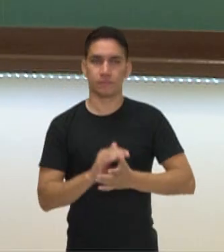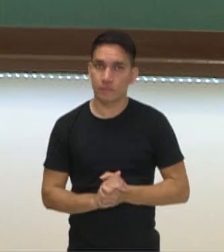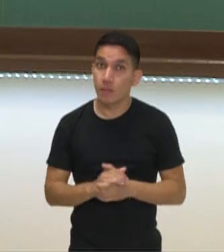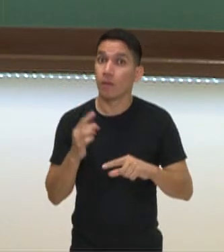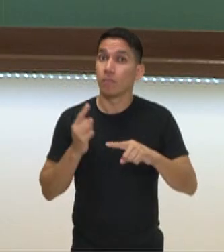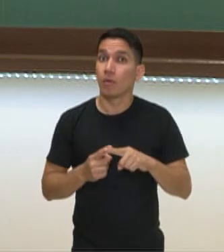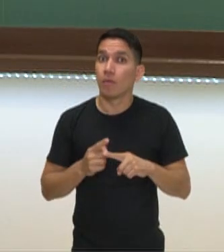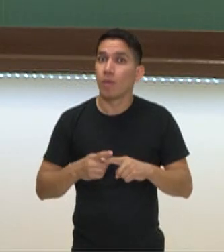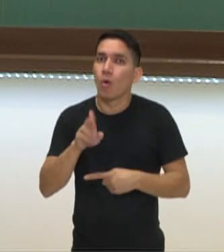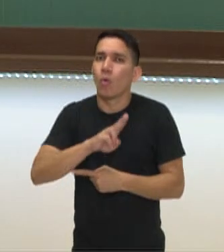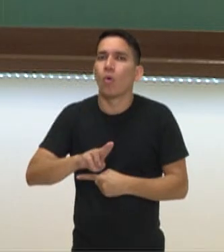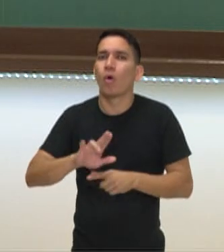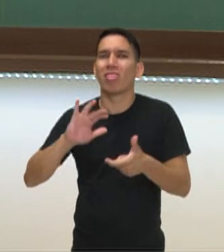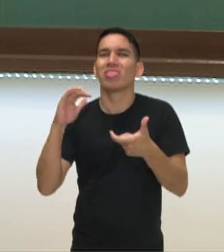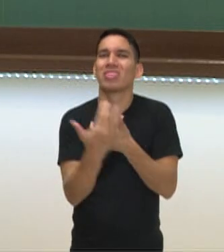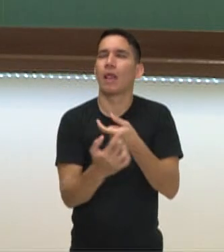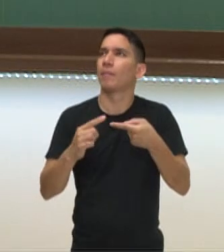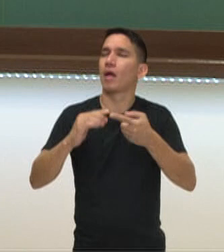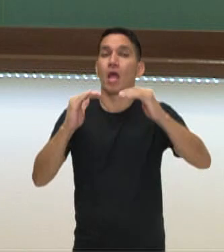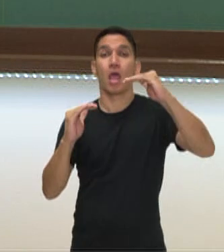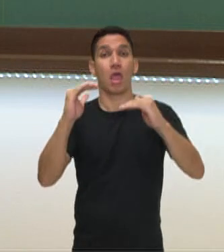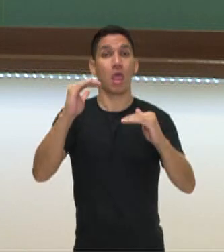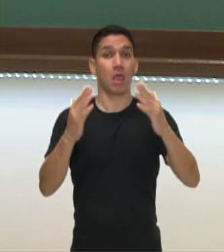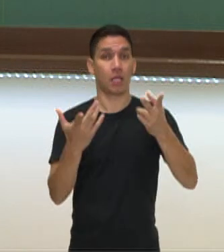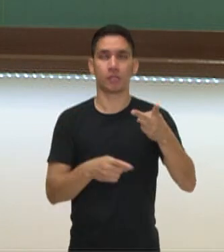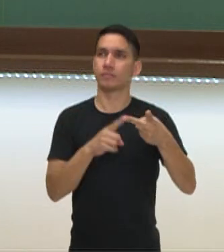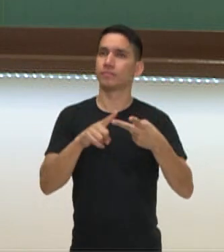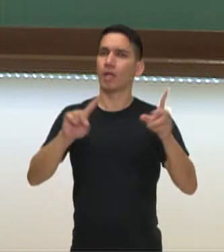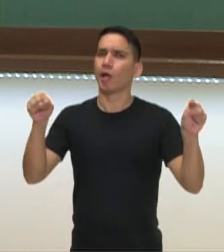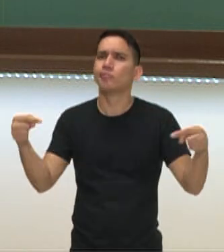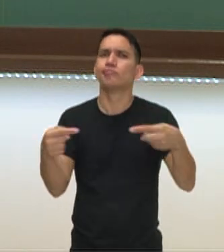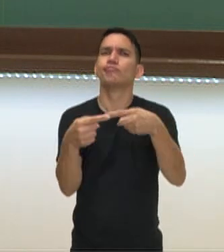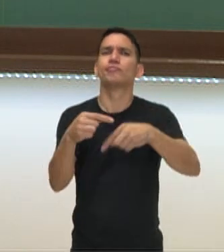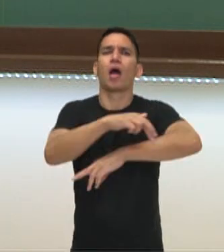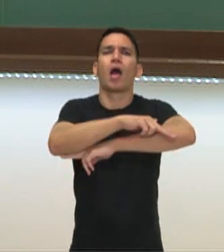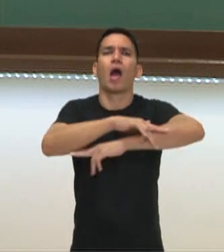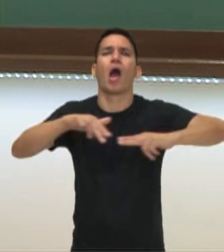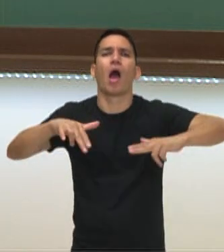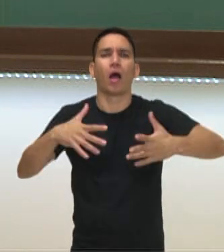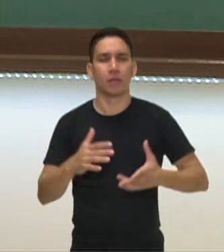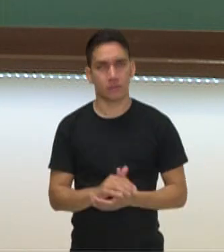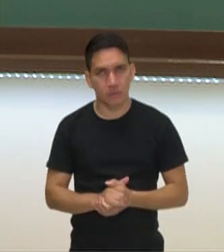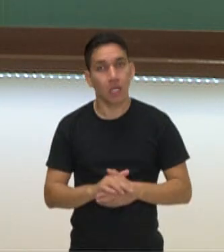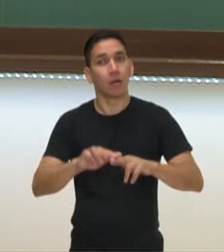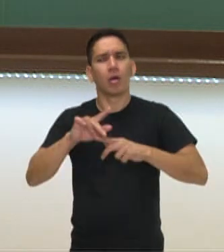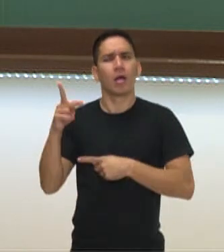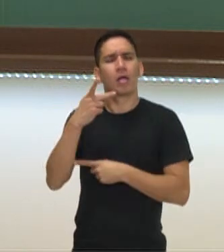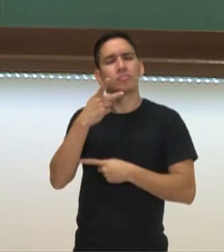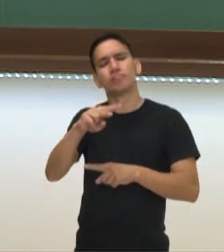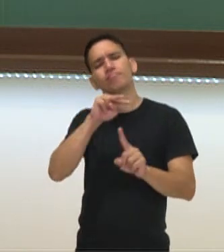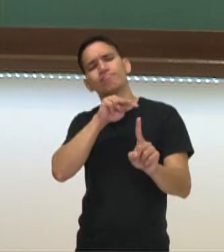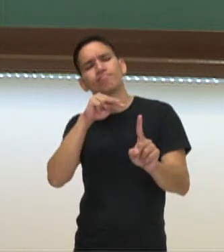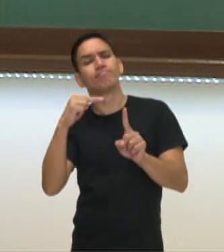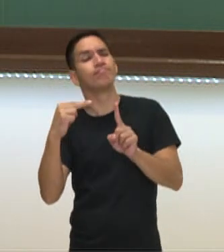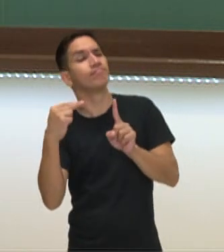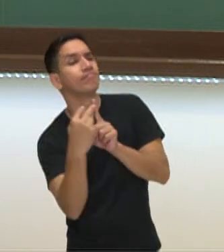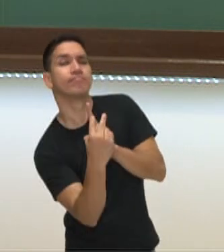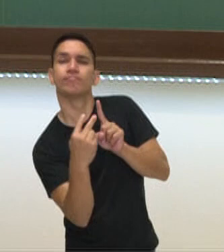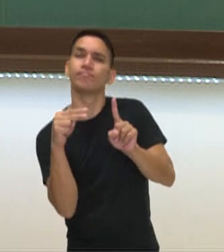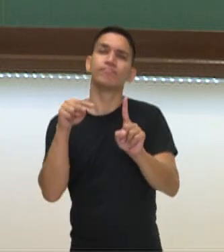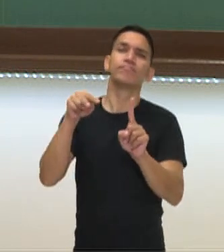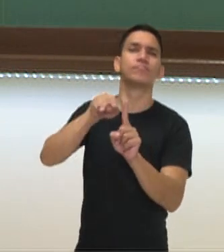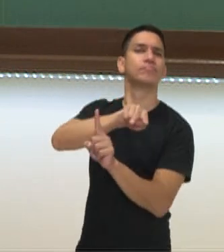usa muito termos assim, equilíbrio, harmonia entre raças, tá? Então ele tinha um olhar um